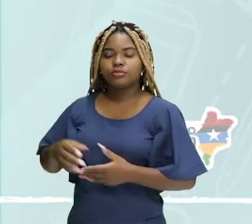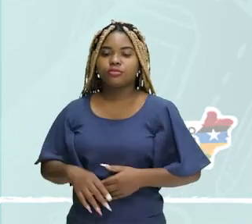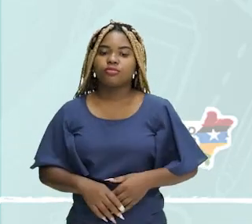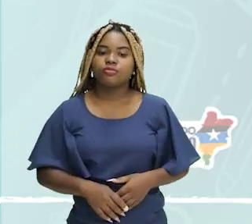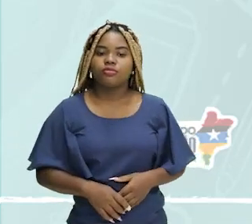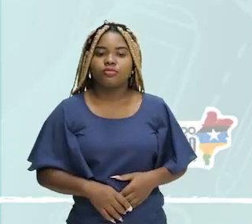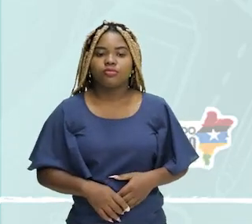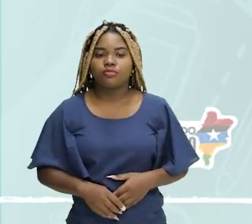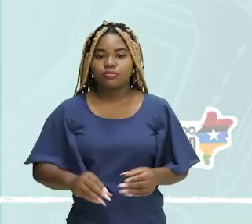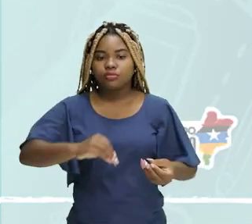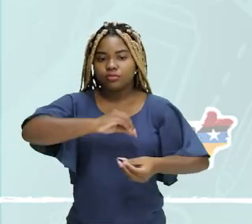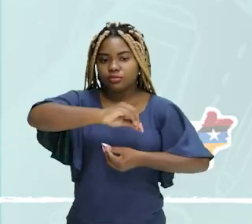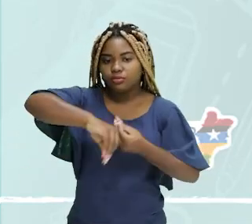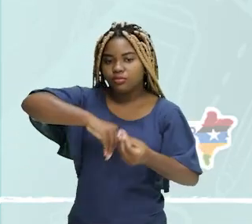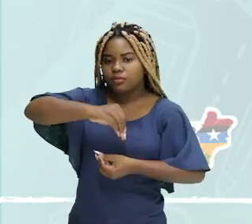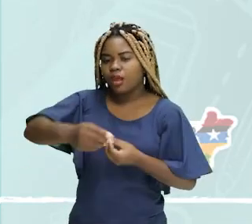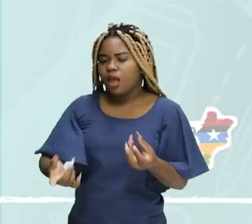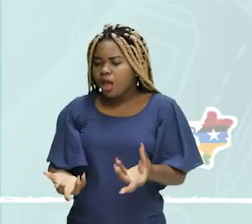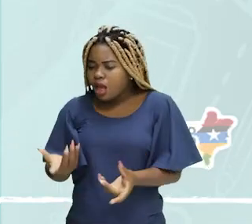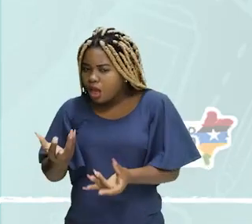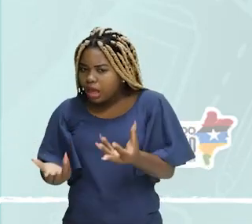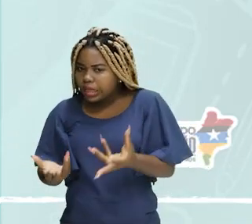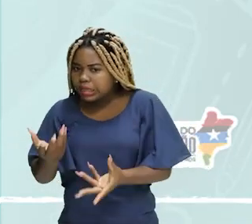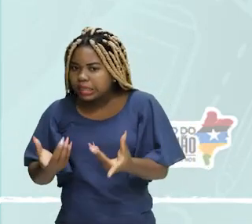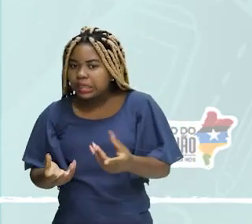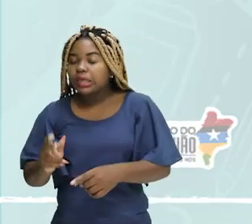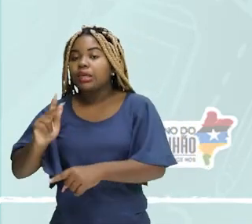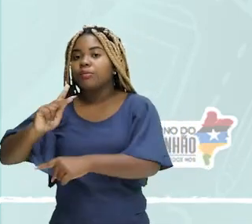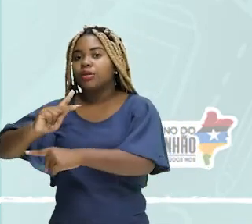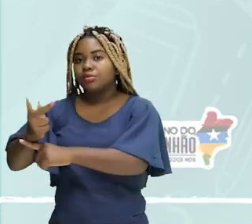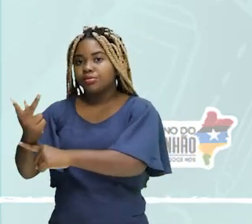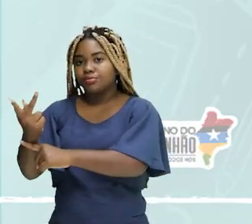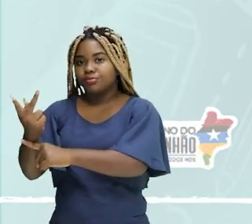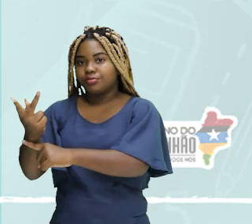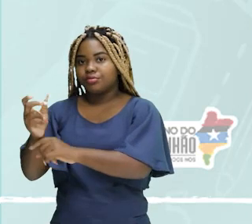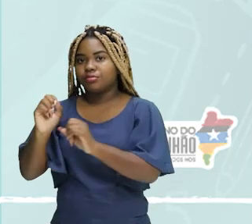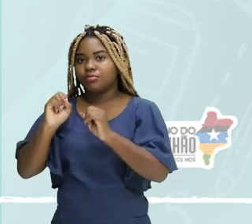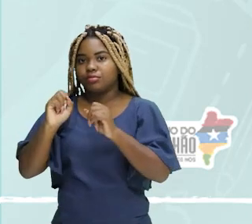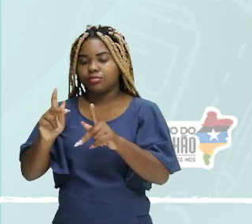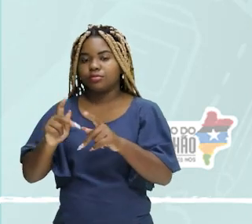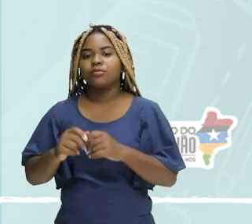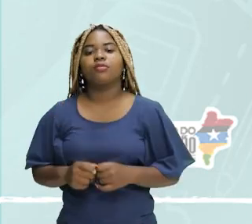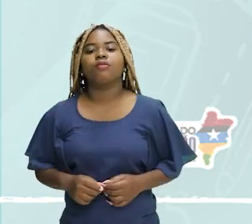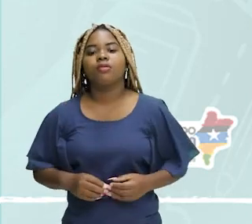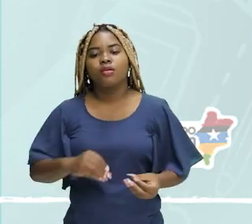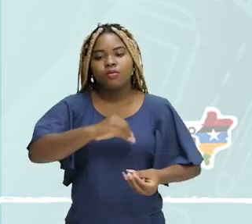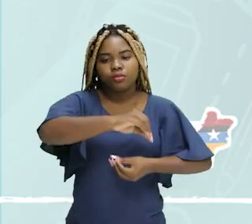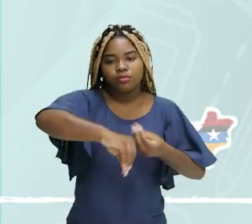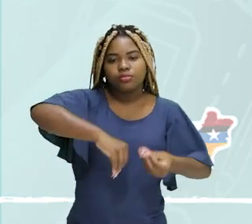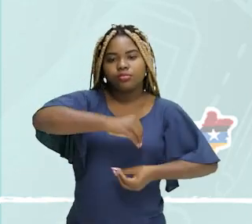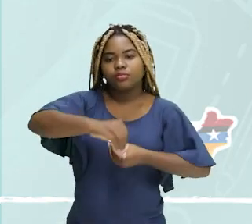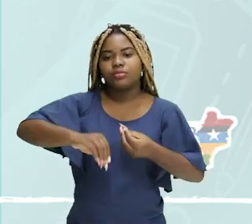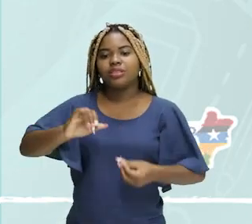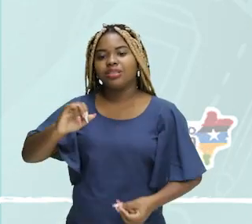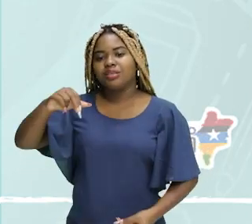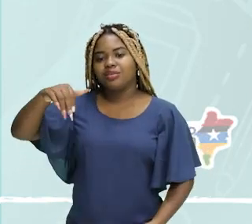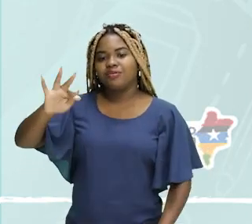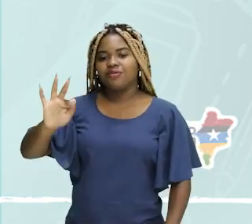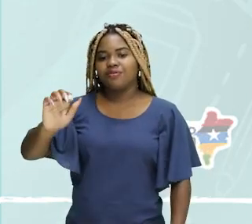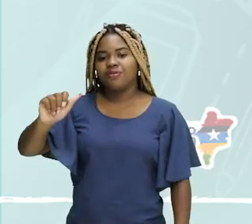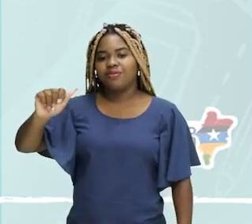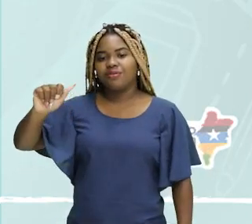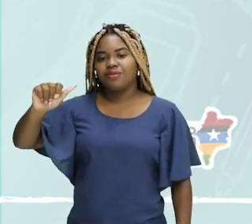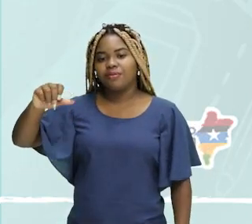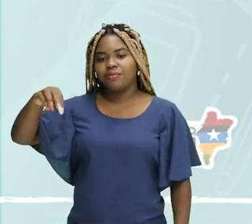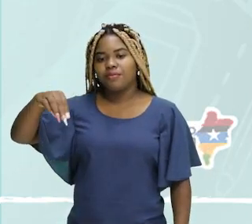Então, a queima do hidrogênio. O hidrogênio é uma substância altamente inflamável,